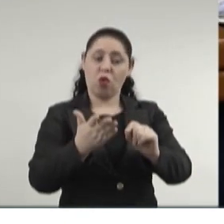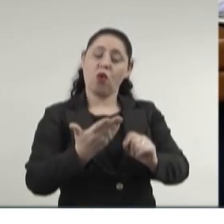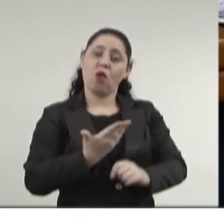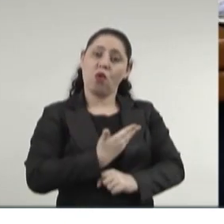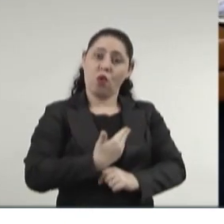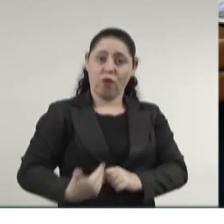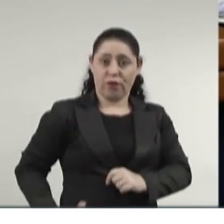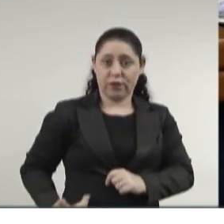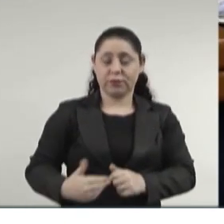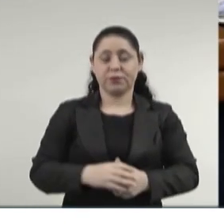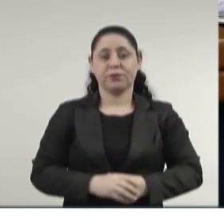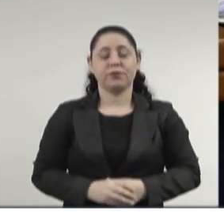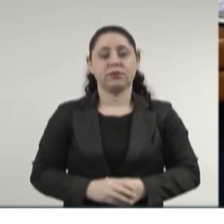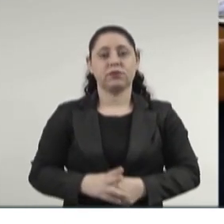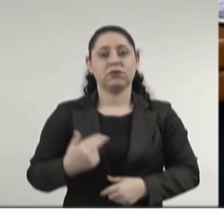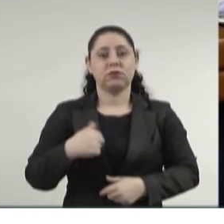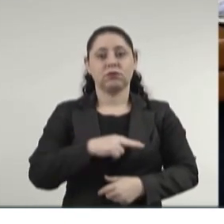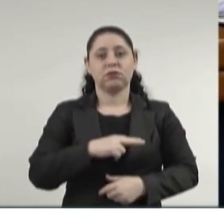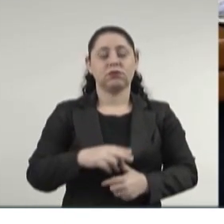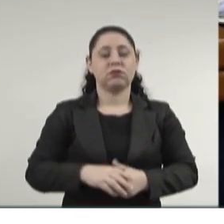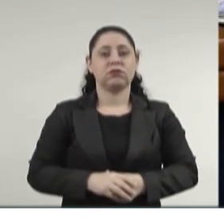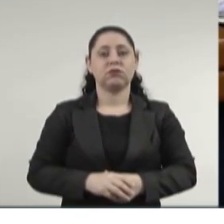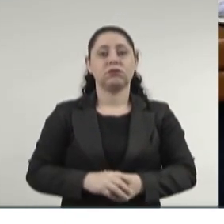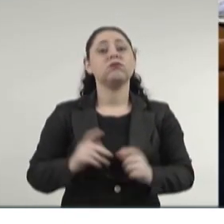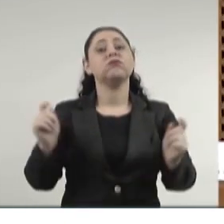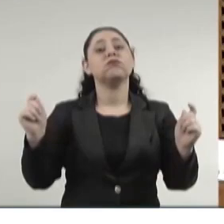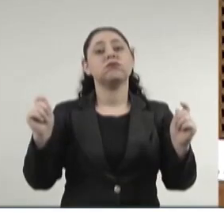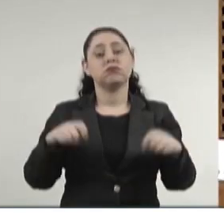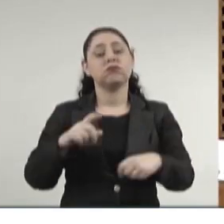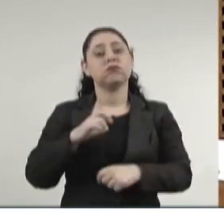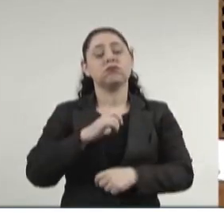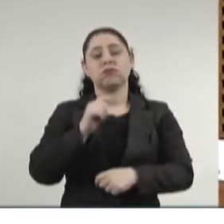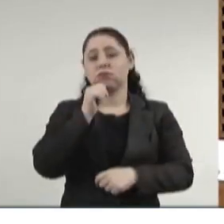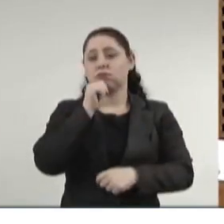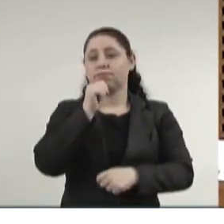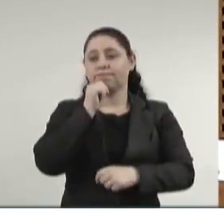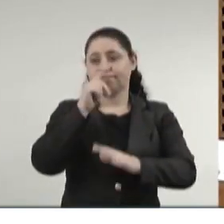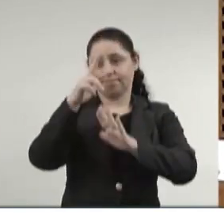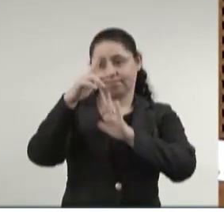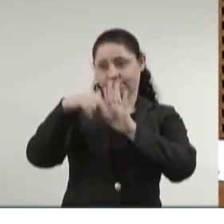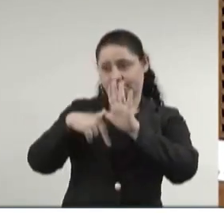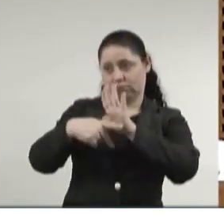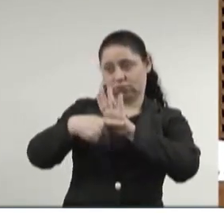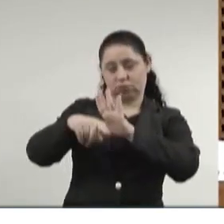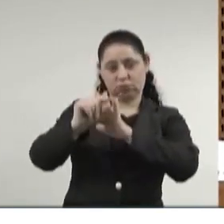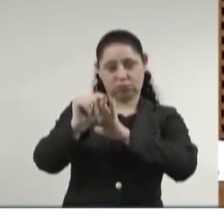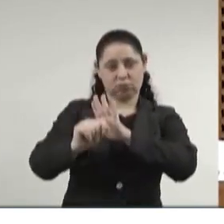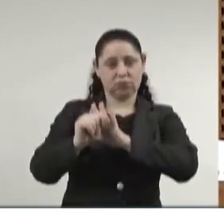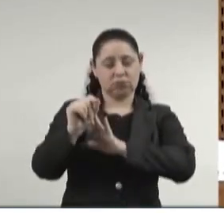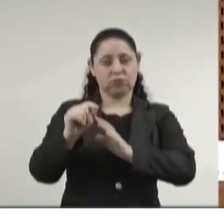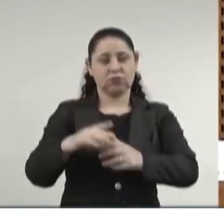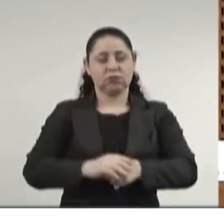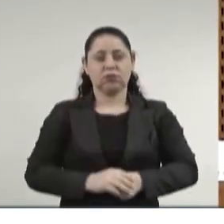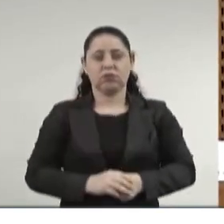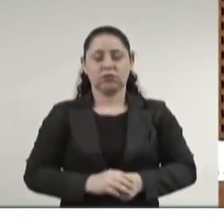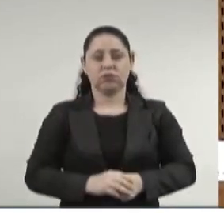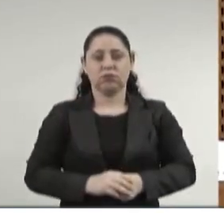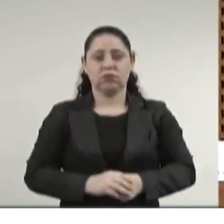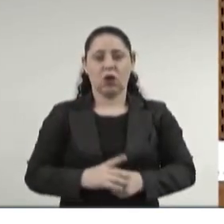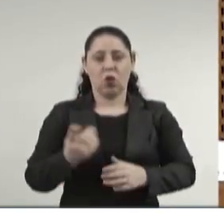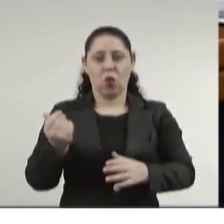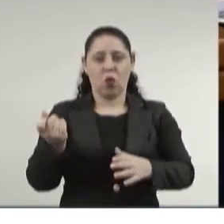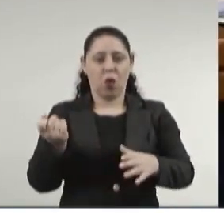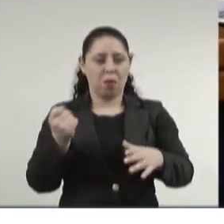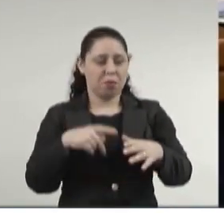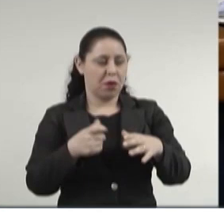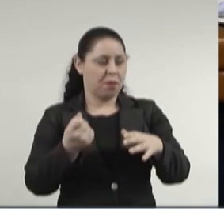governo, para que nós possamos, então, ter a regulamentação desse